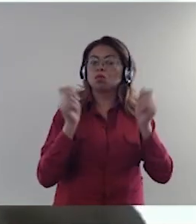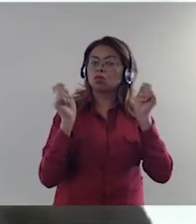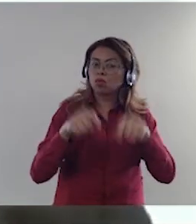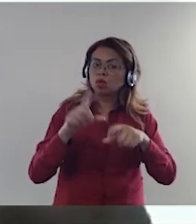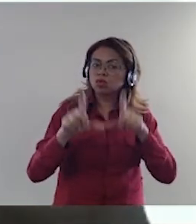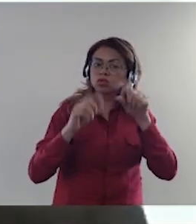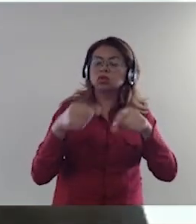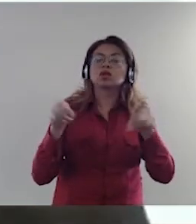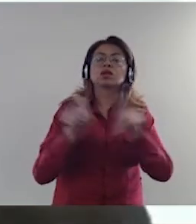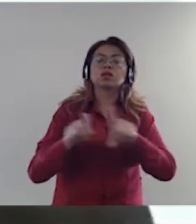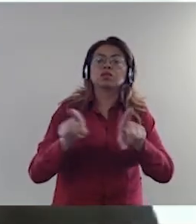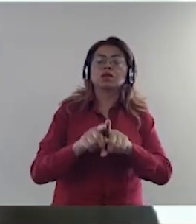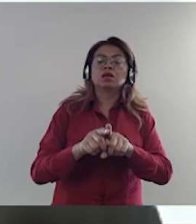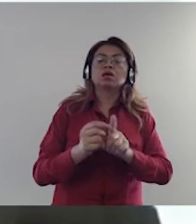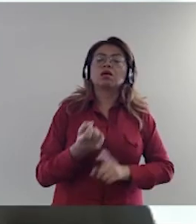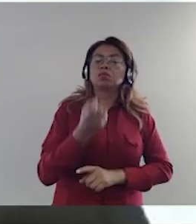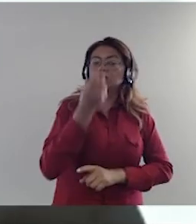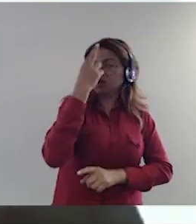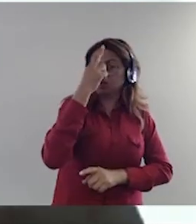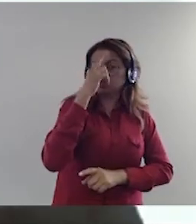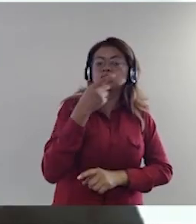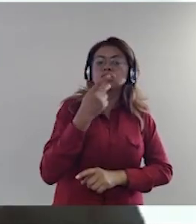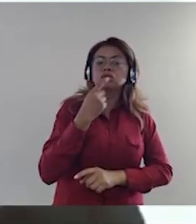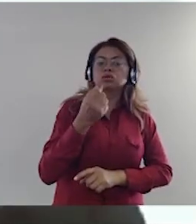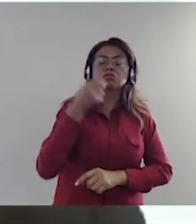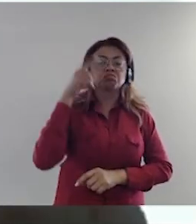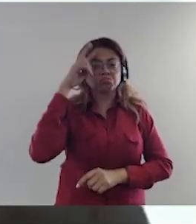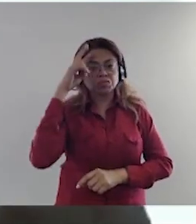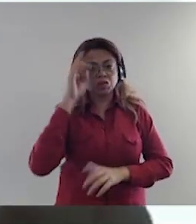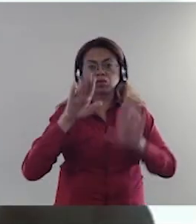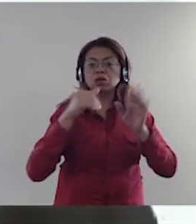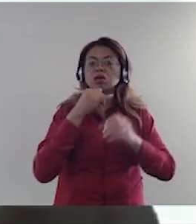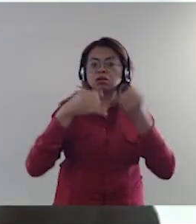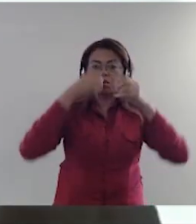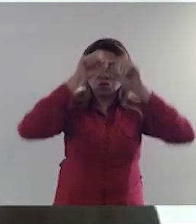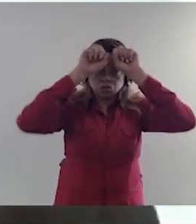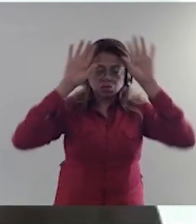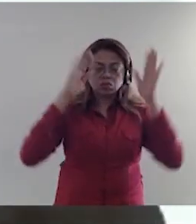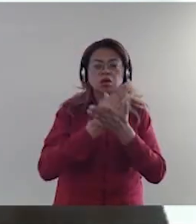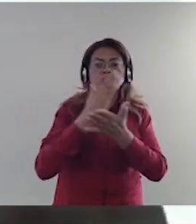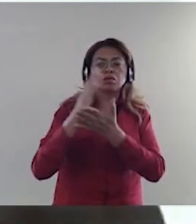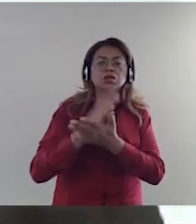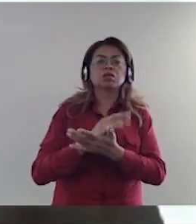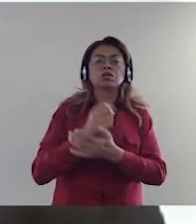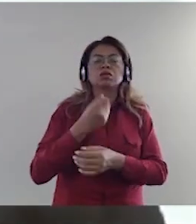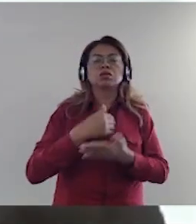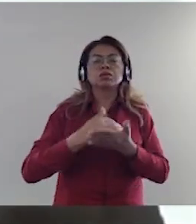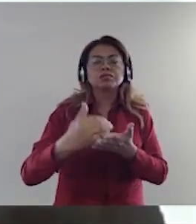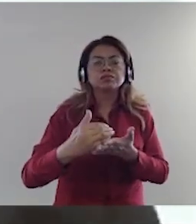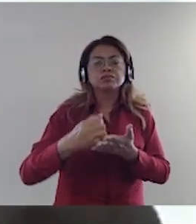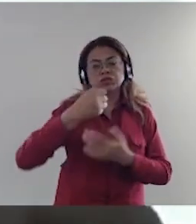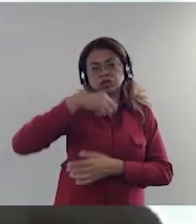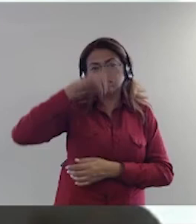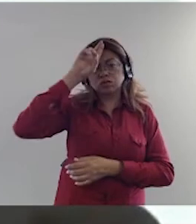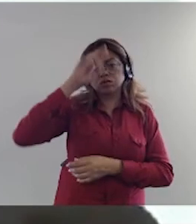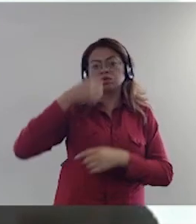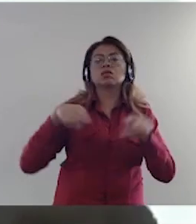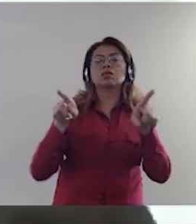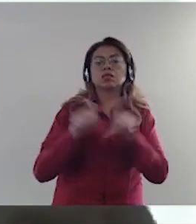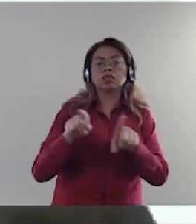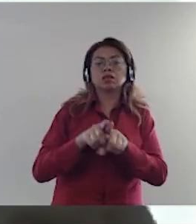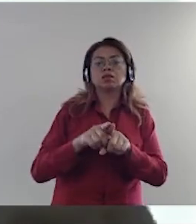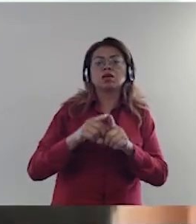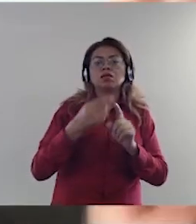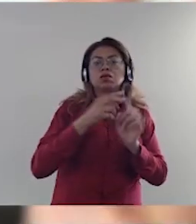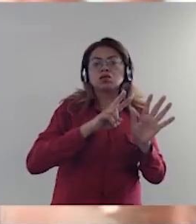né, as pessoas se manifestam por e-mail, e o encerramento da sessão dá-se às 11h59 da